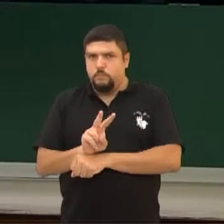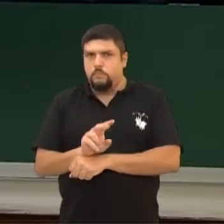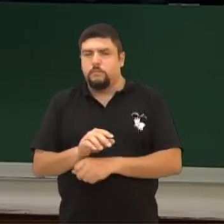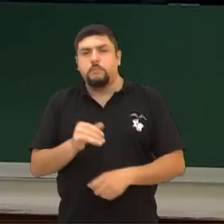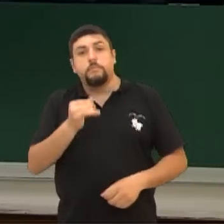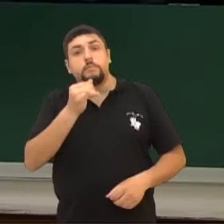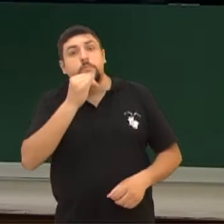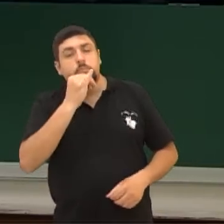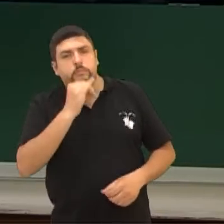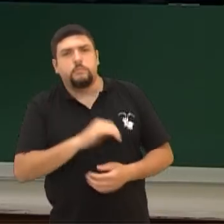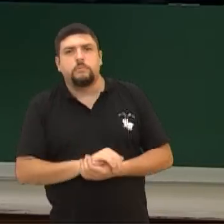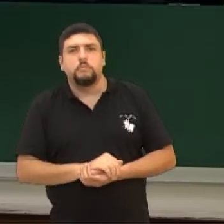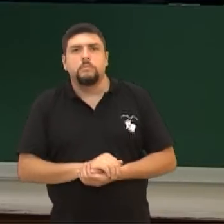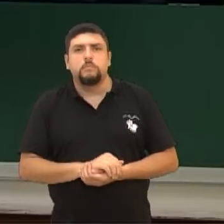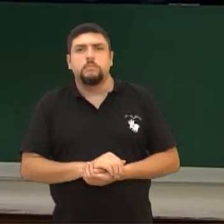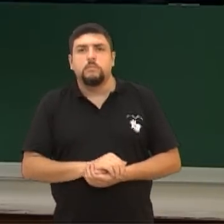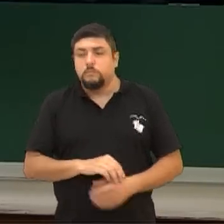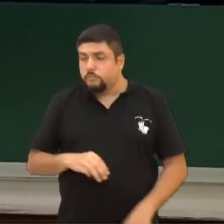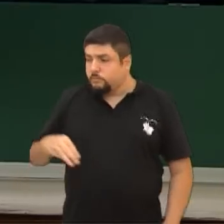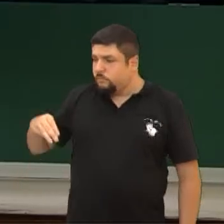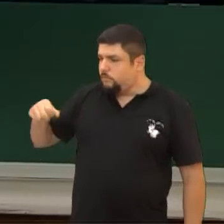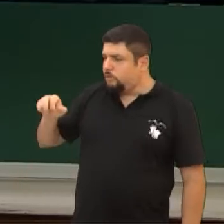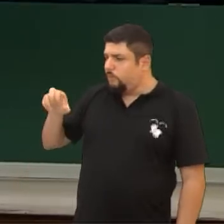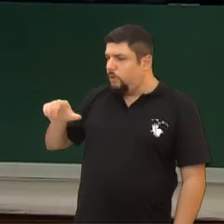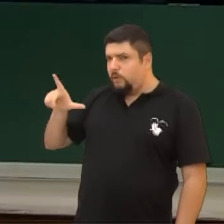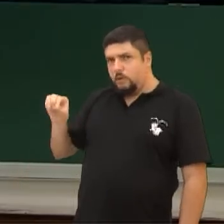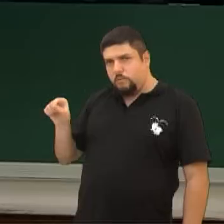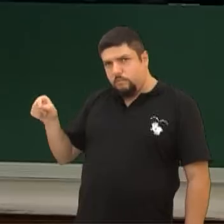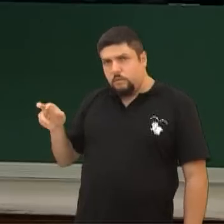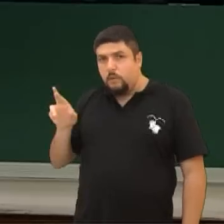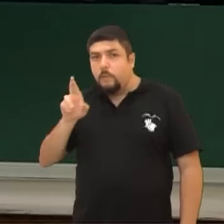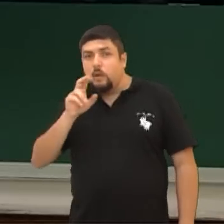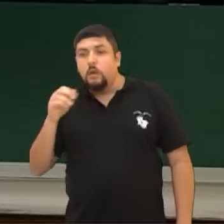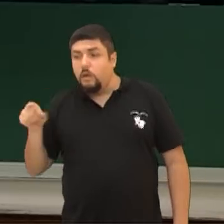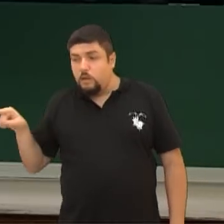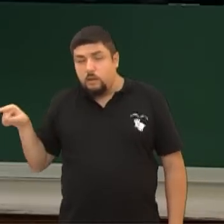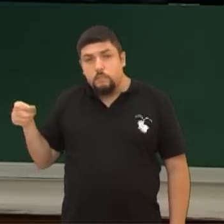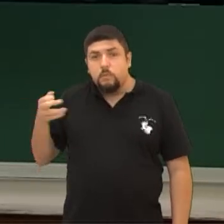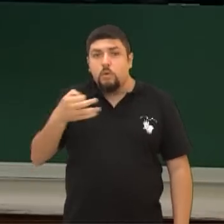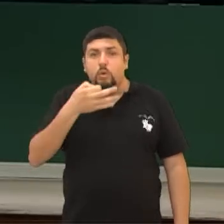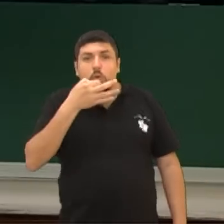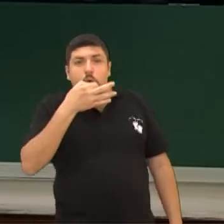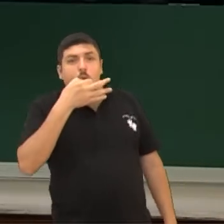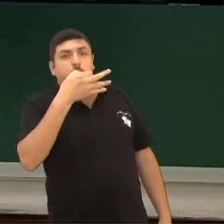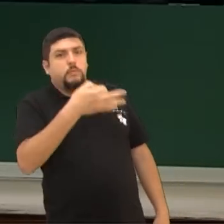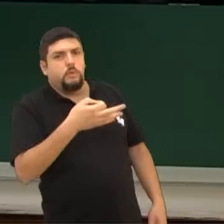Então, por exemplo, o Marcelo Rezende deu a sua opinião sobre algumas coisas aqui.